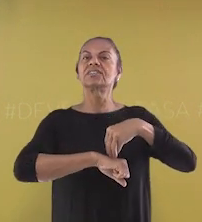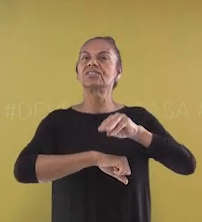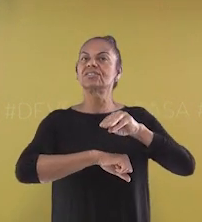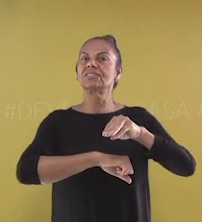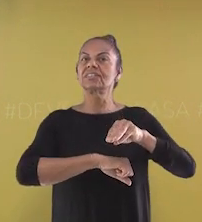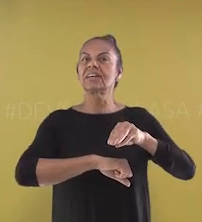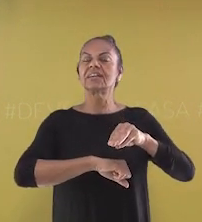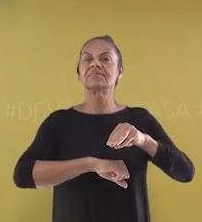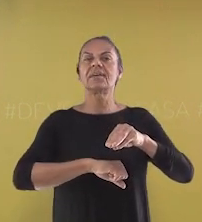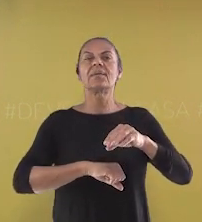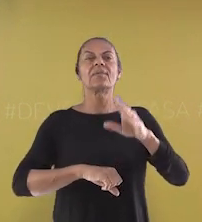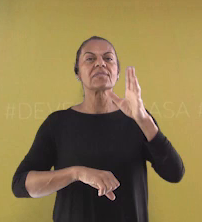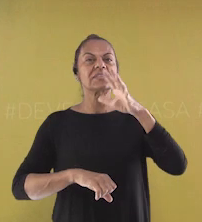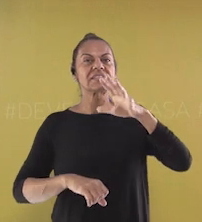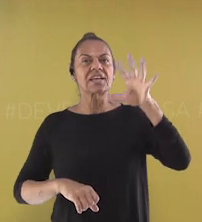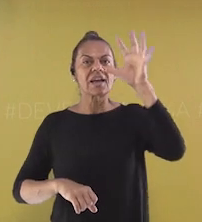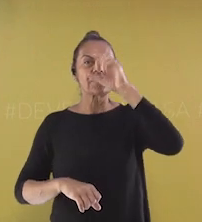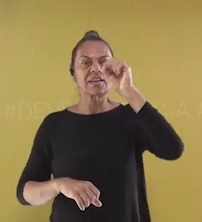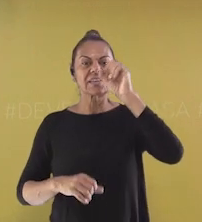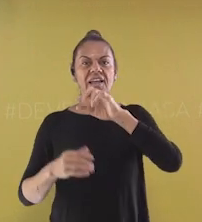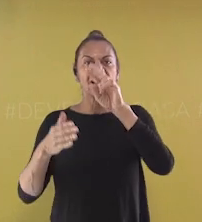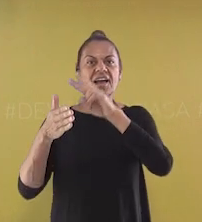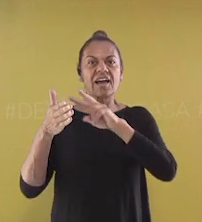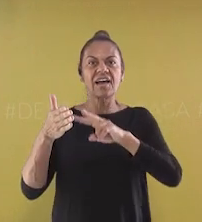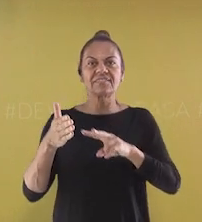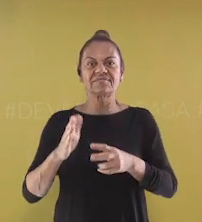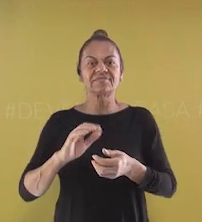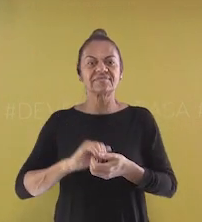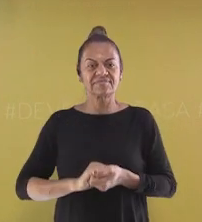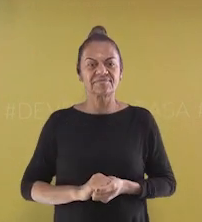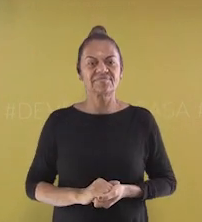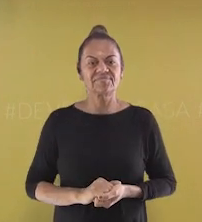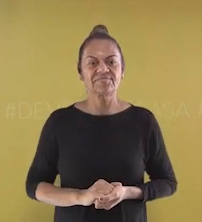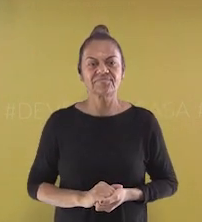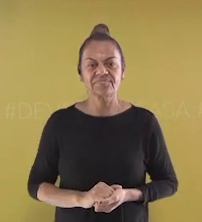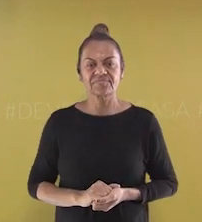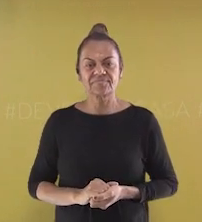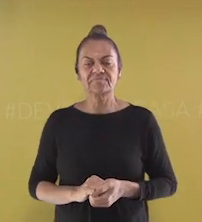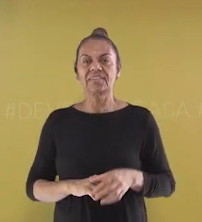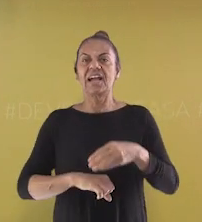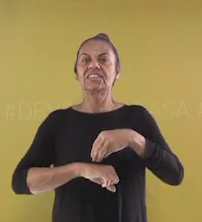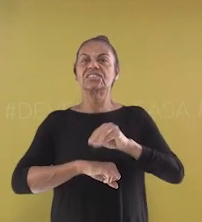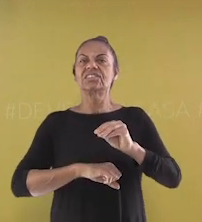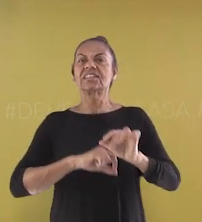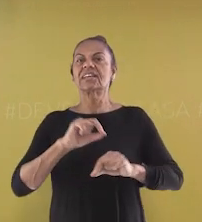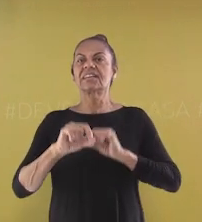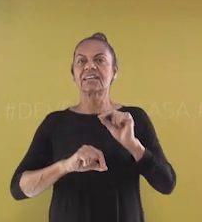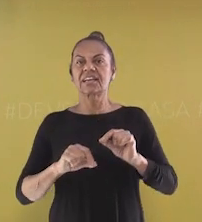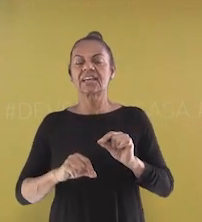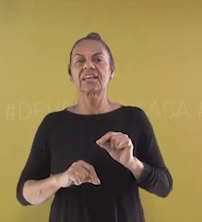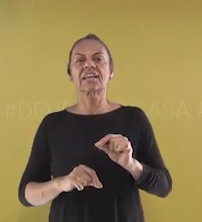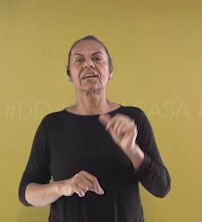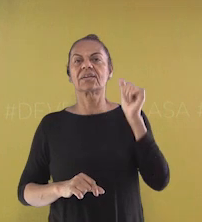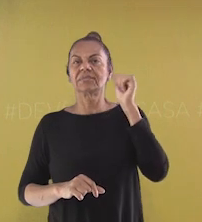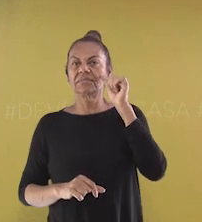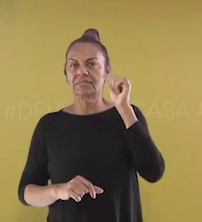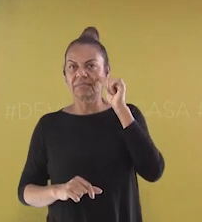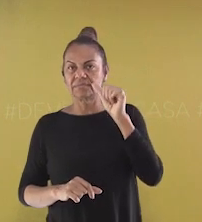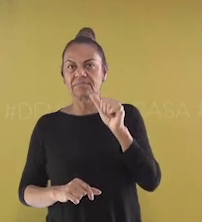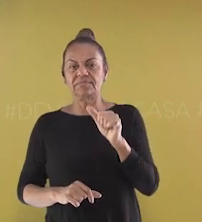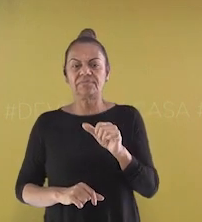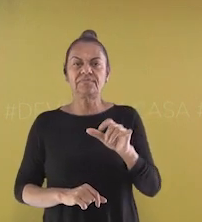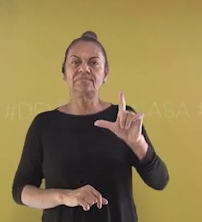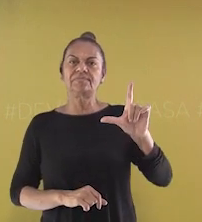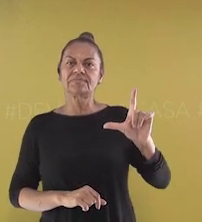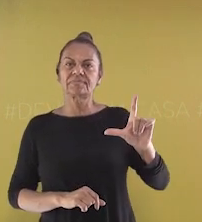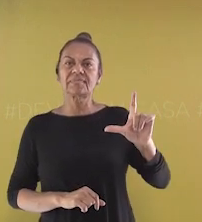uma dica de alfabetização super valiosa para vocês. Na verdade, quem vai dar a dica será a professora Leia